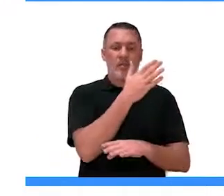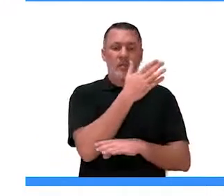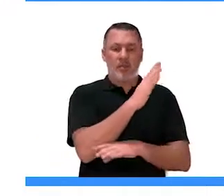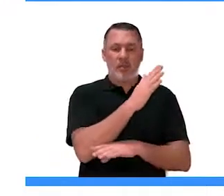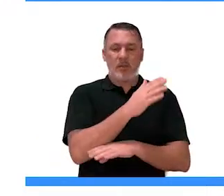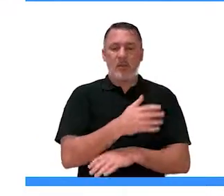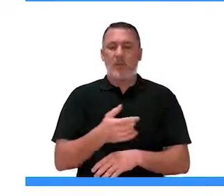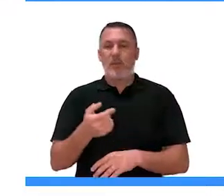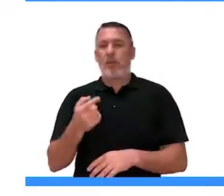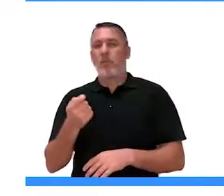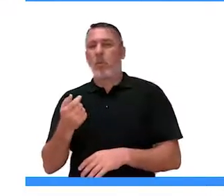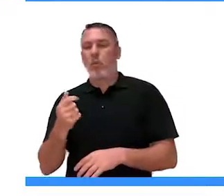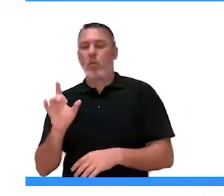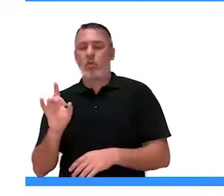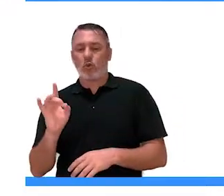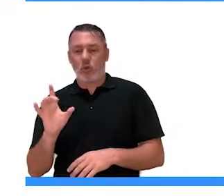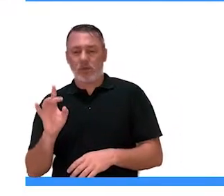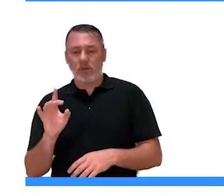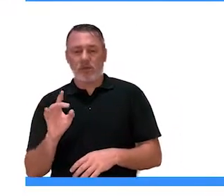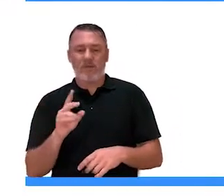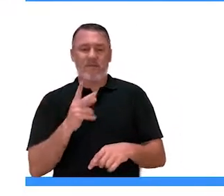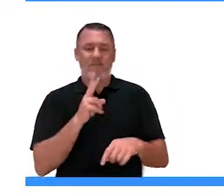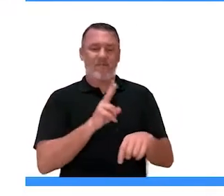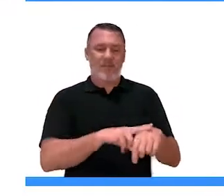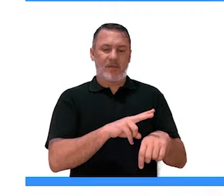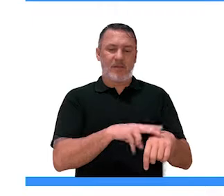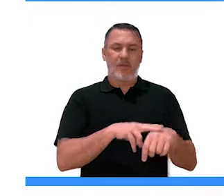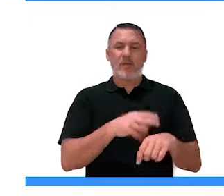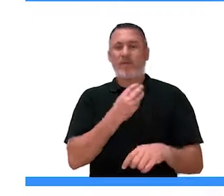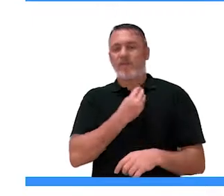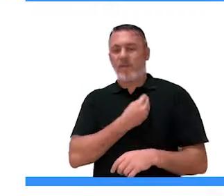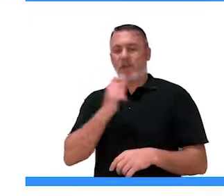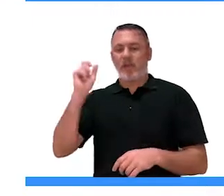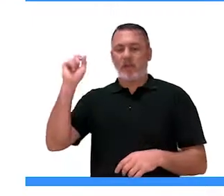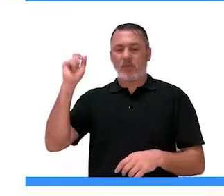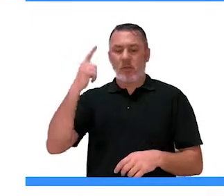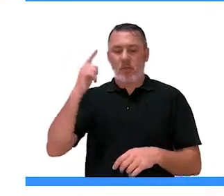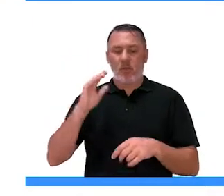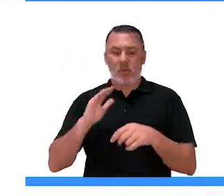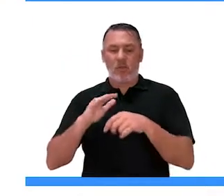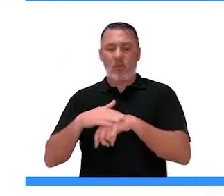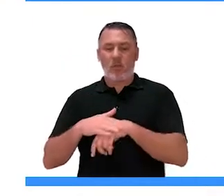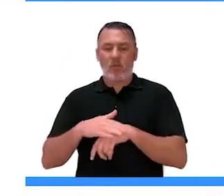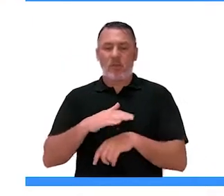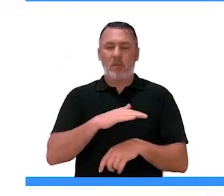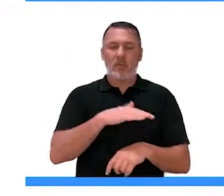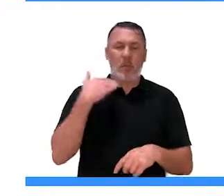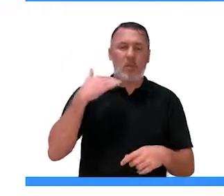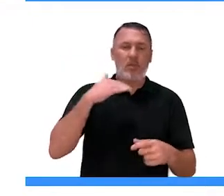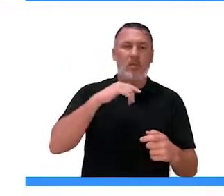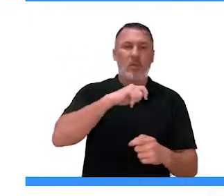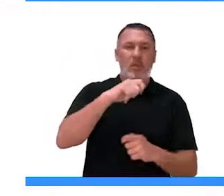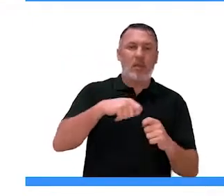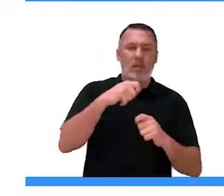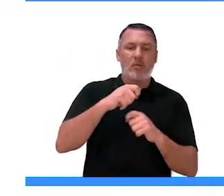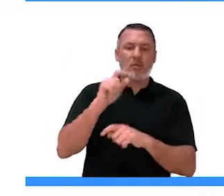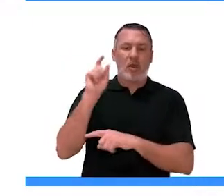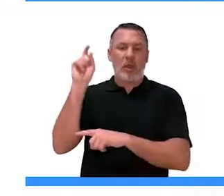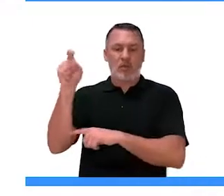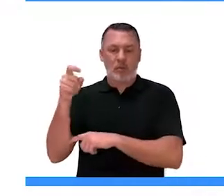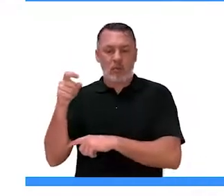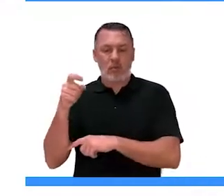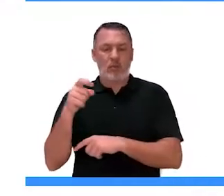de vidro, é a vida, é o sol. É a noite, é a morte, é o laço, é o anzol. É peroba do campo, é o nó da